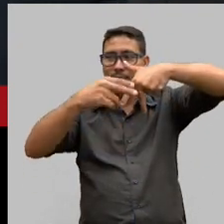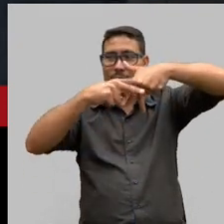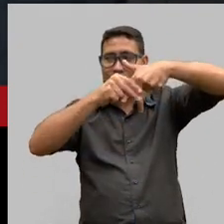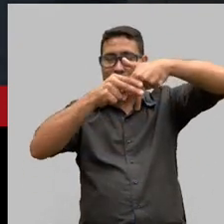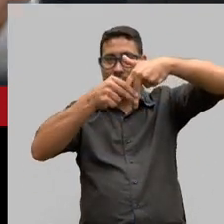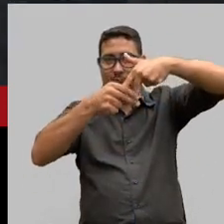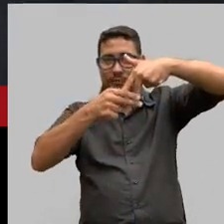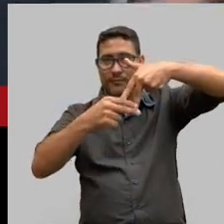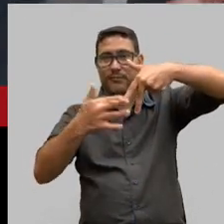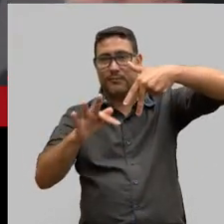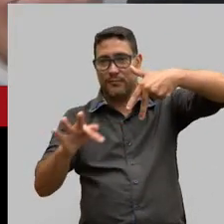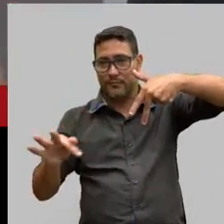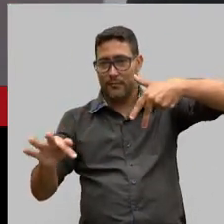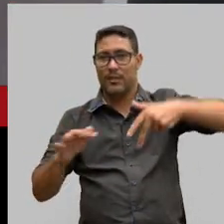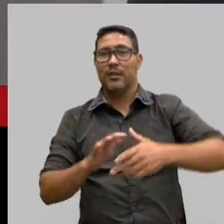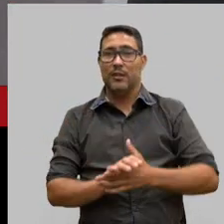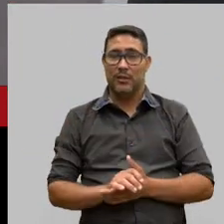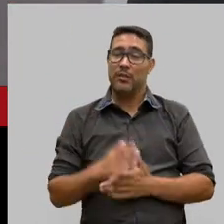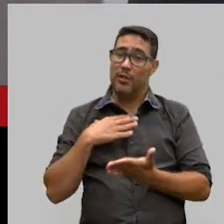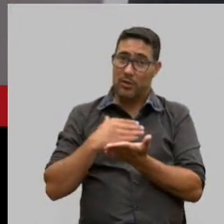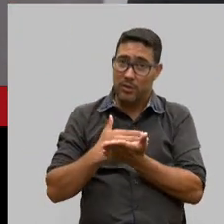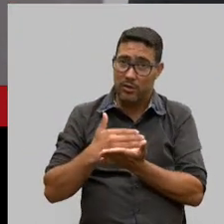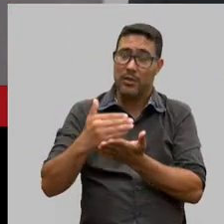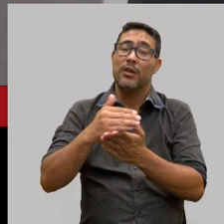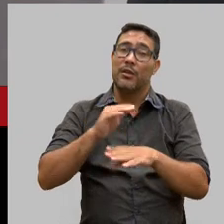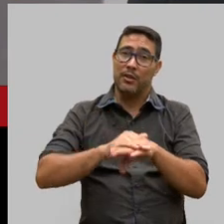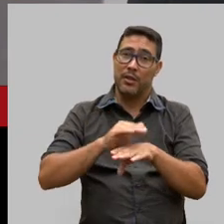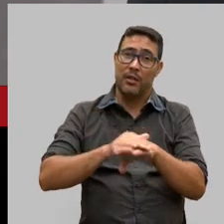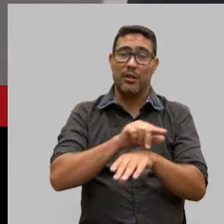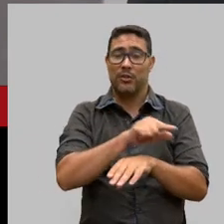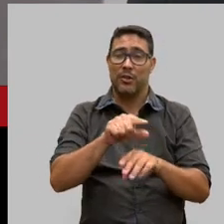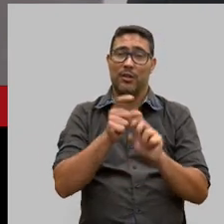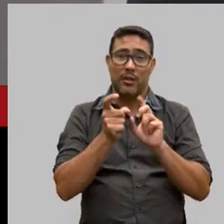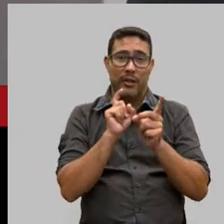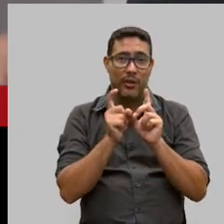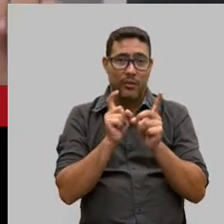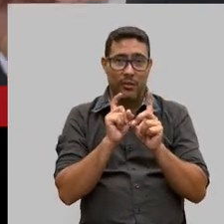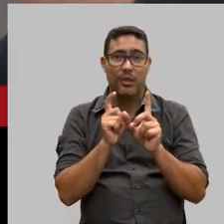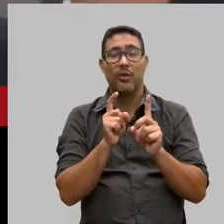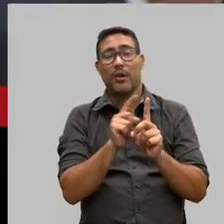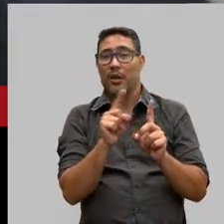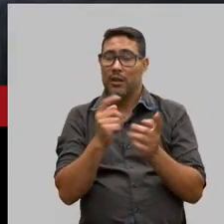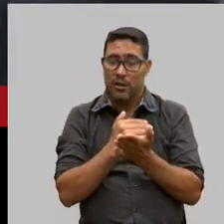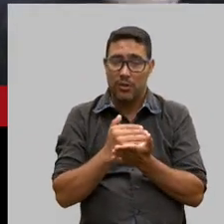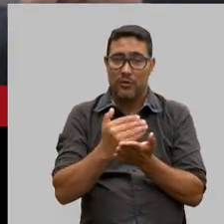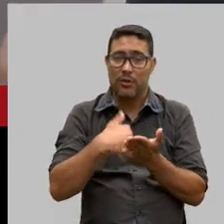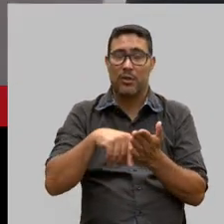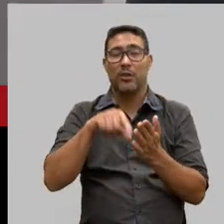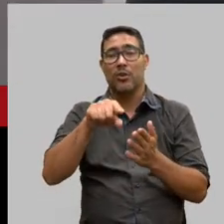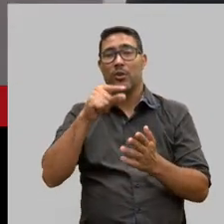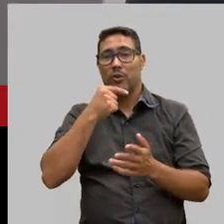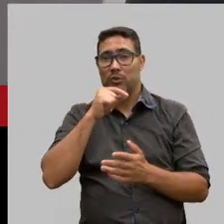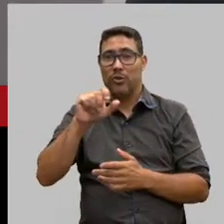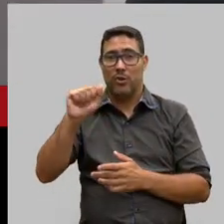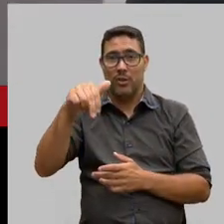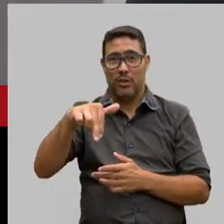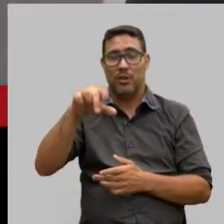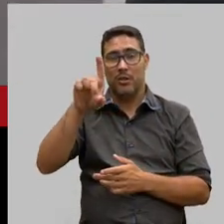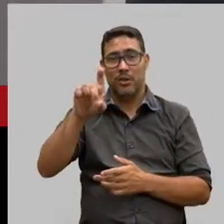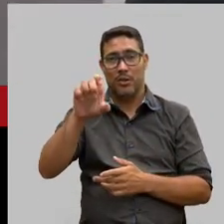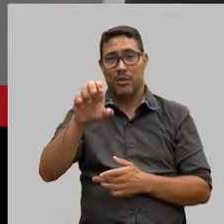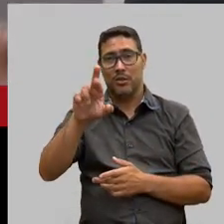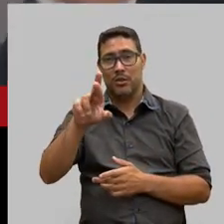fala iniciei a nossa audiência e aí eu pensei aí o Dr Anderson ali companheiro da